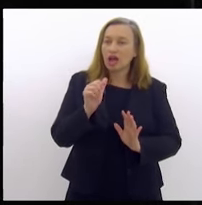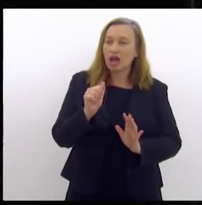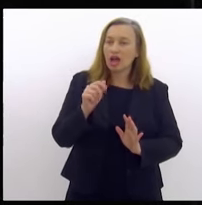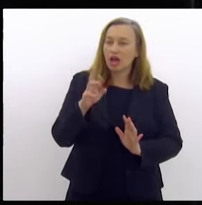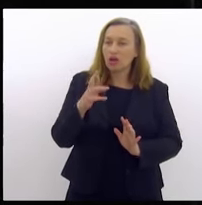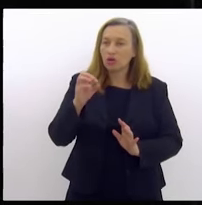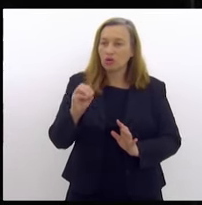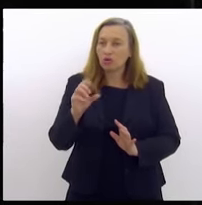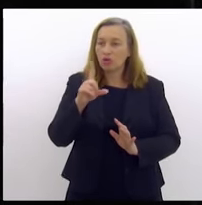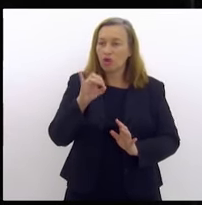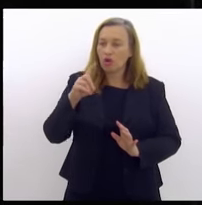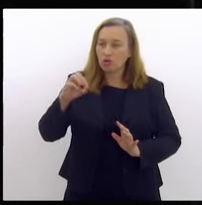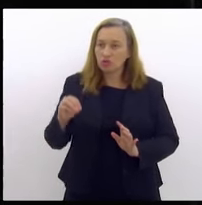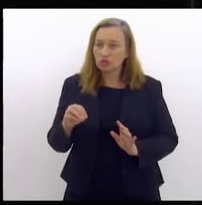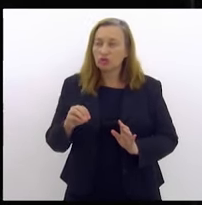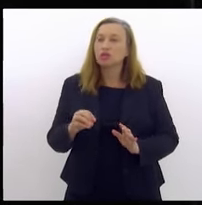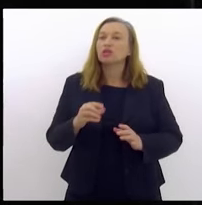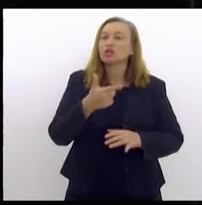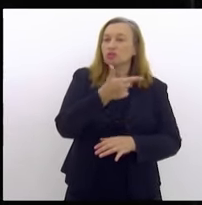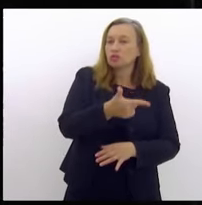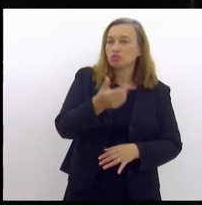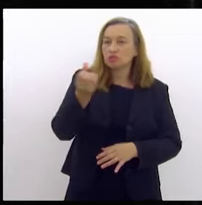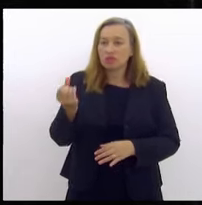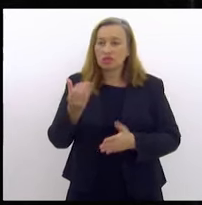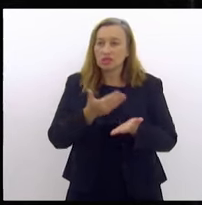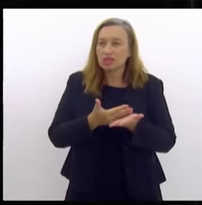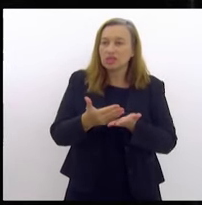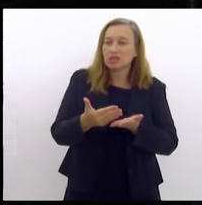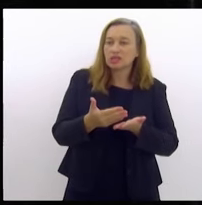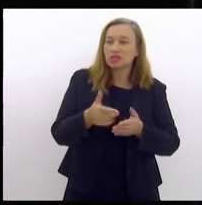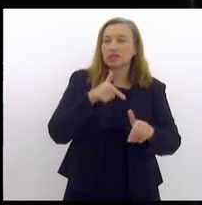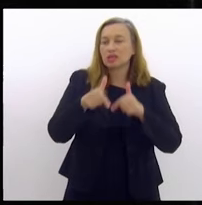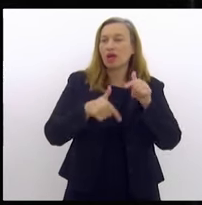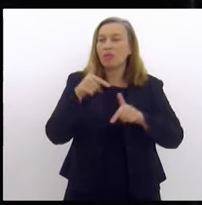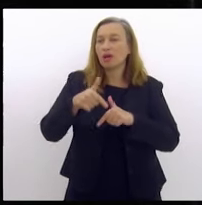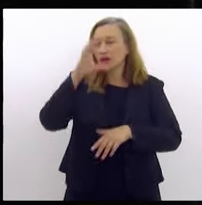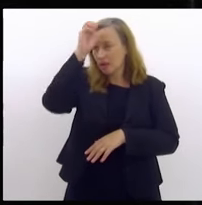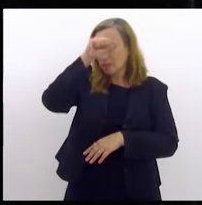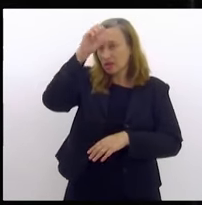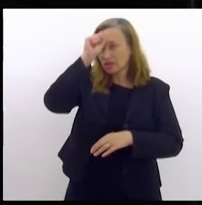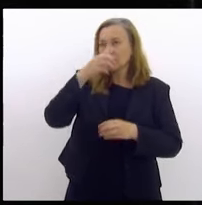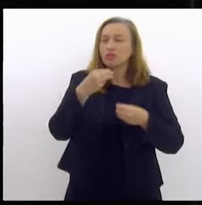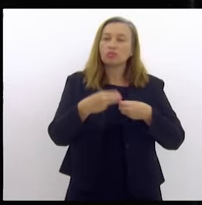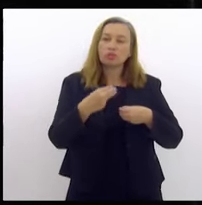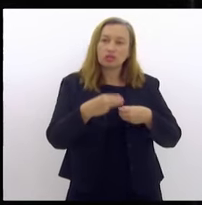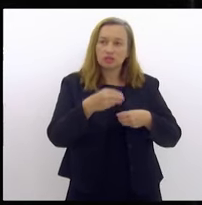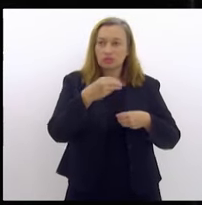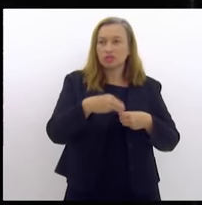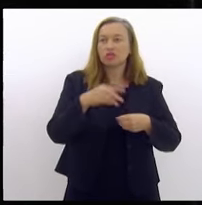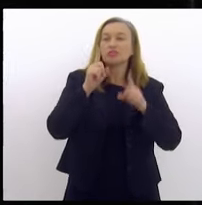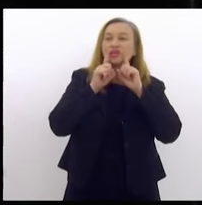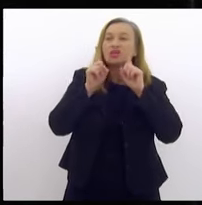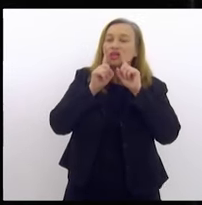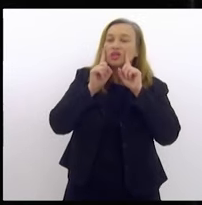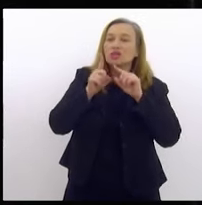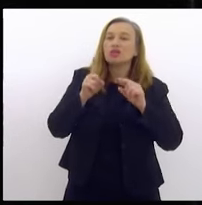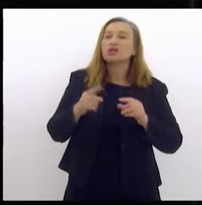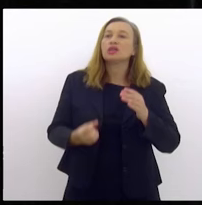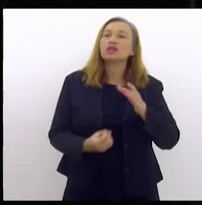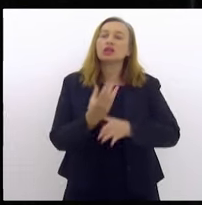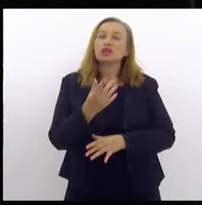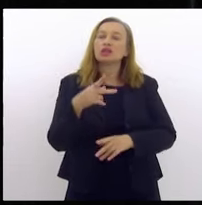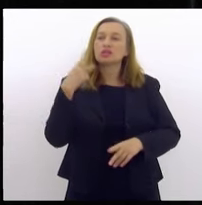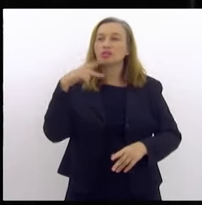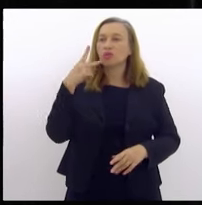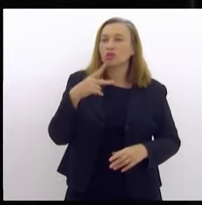viemos prestando esse trabalho, aprendendo muito com o município de Maricá, construindo essa política